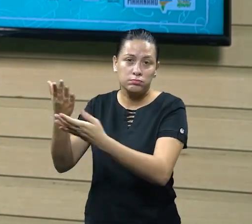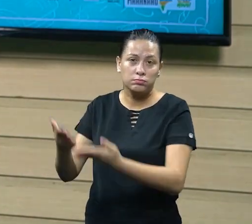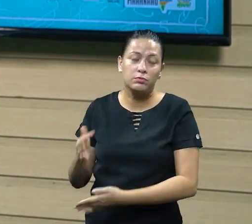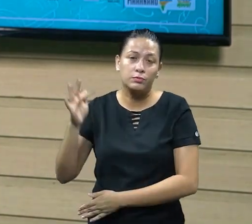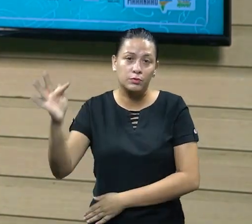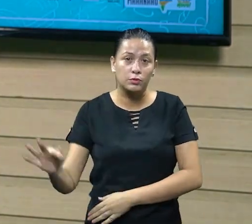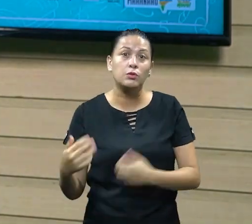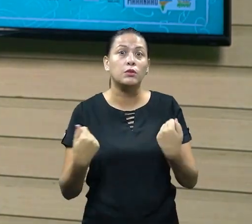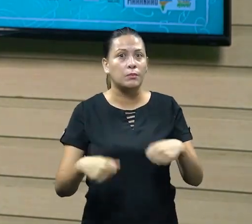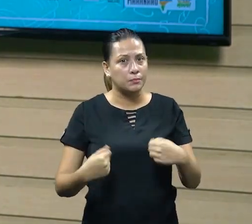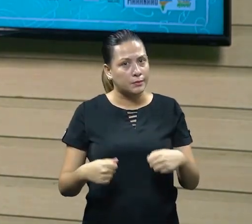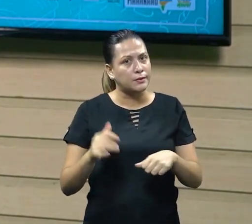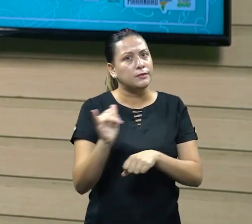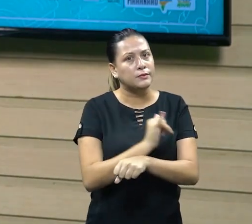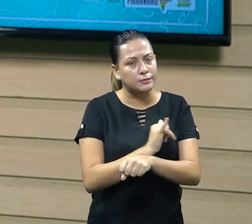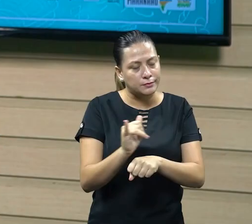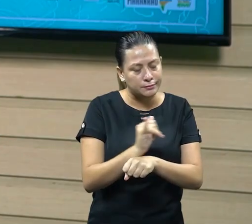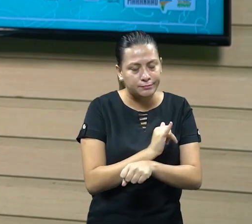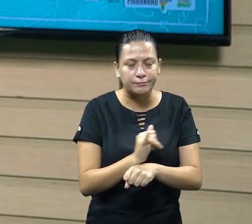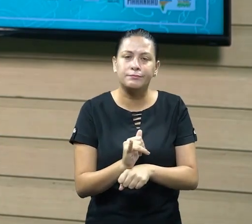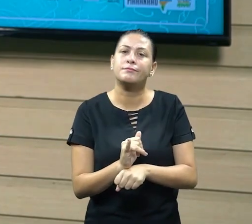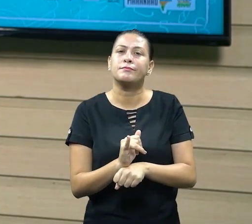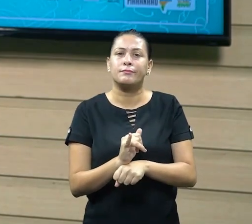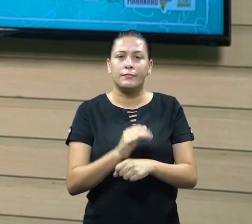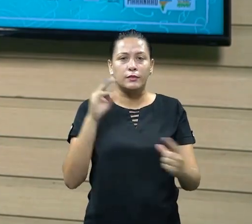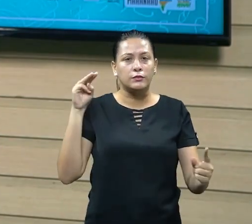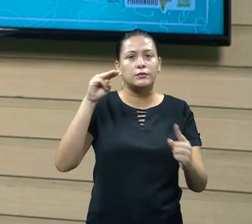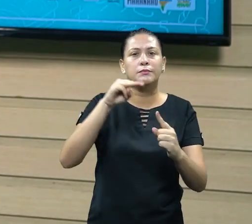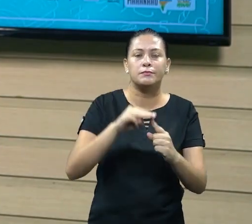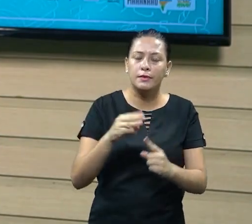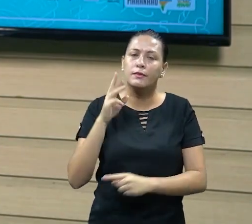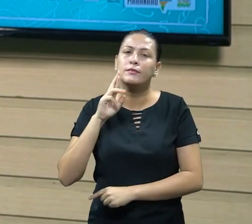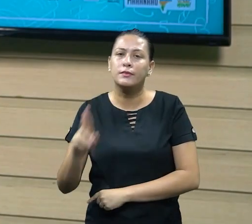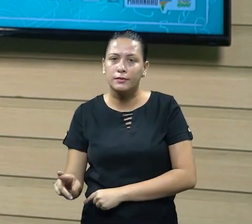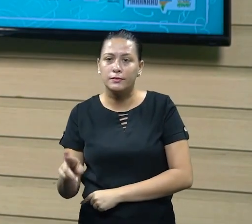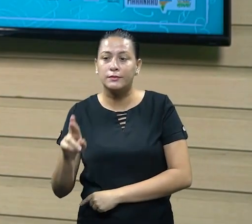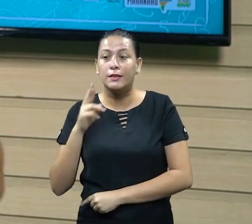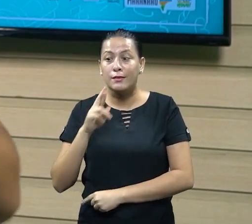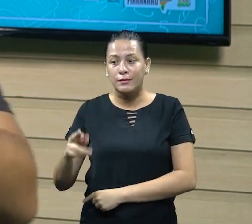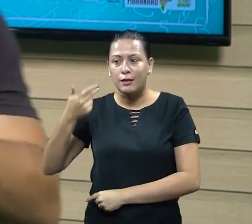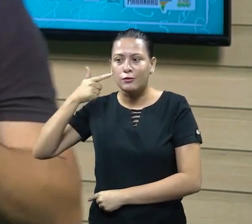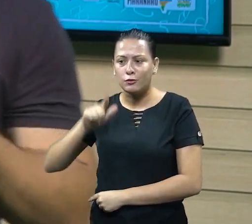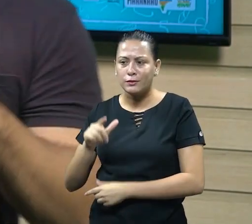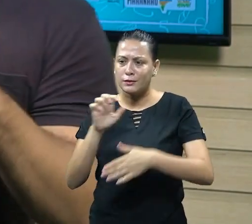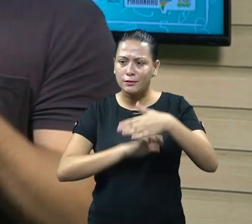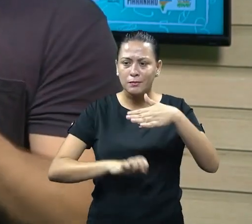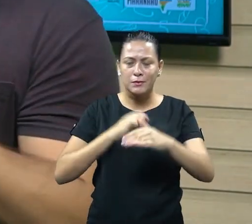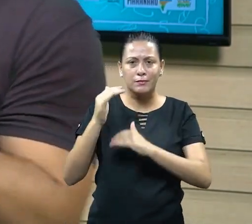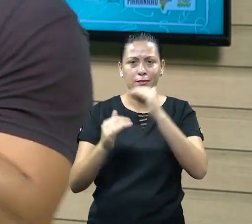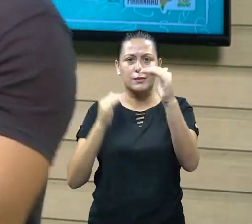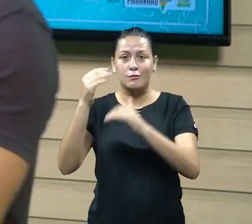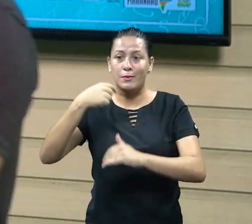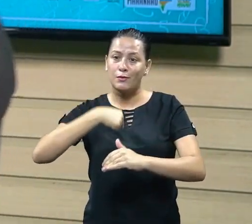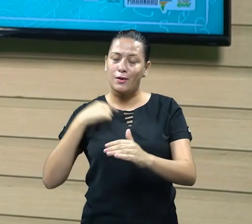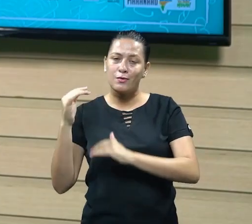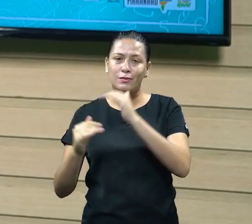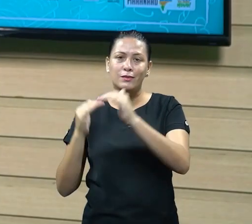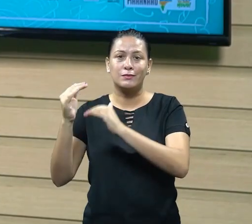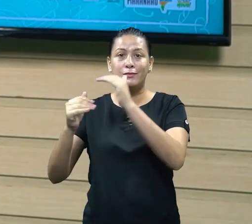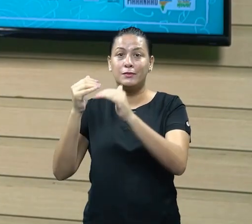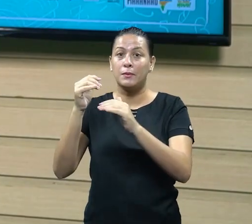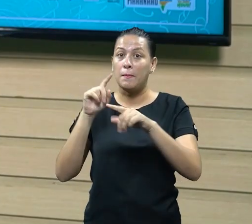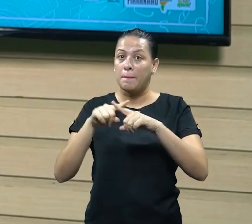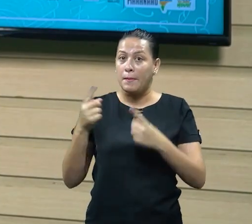indispensável o planejamento de metas e resultados. Então, quanto mais resultado eu for alcançando, mais minha empresa vai crescendo, mais eu vou crescendo. E lembrando, sempre focando